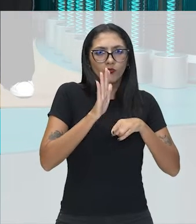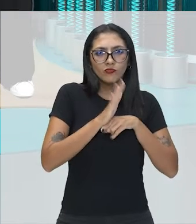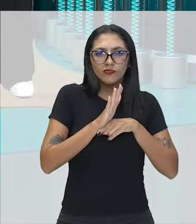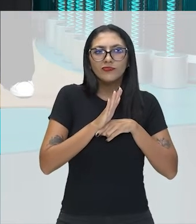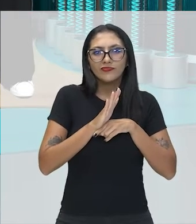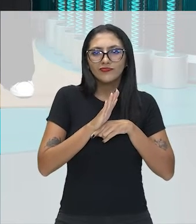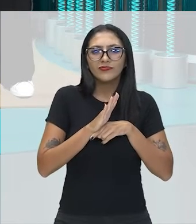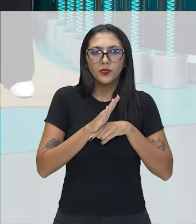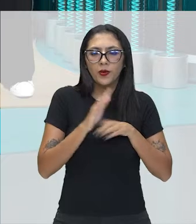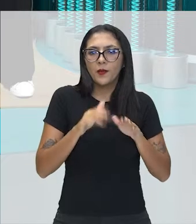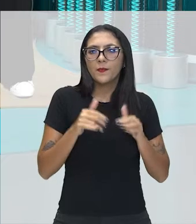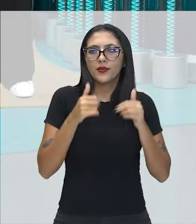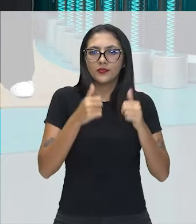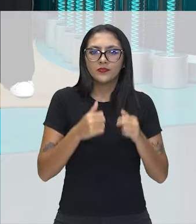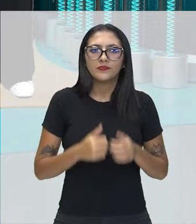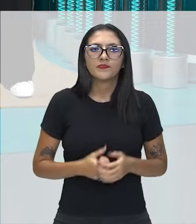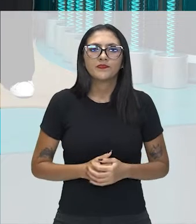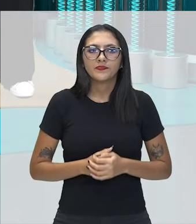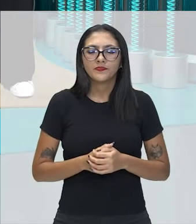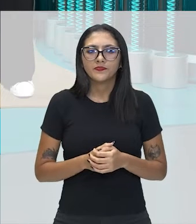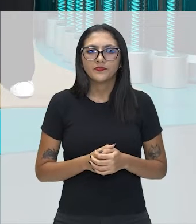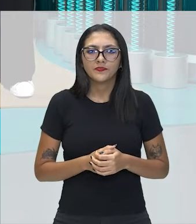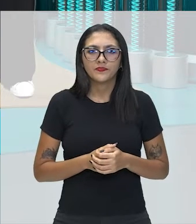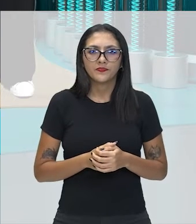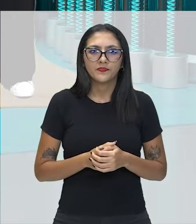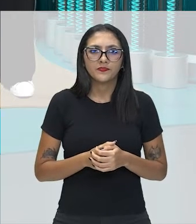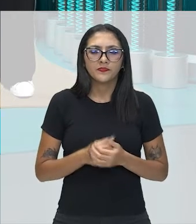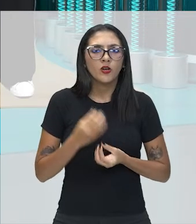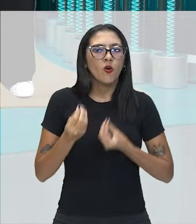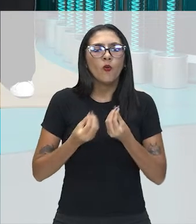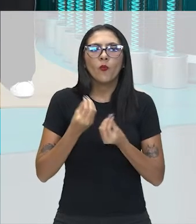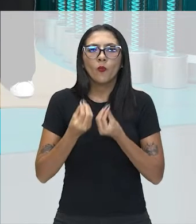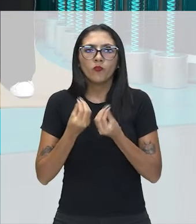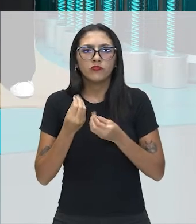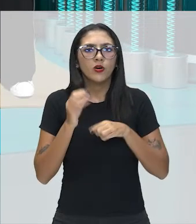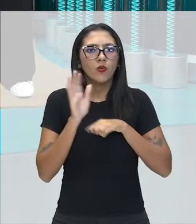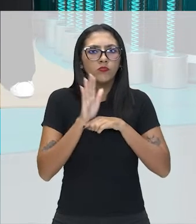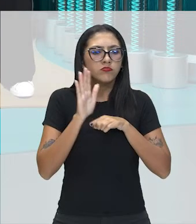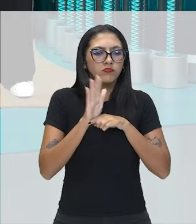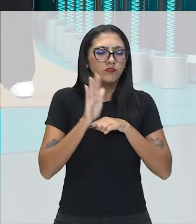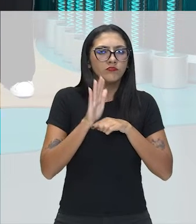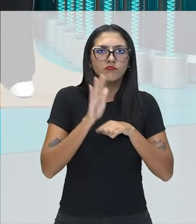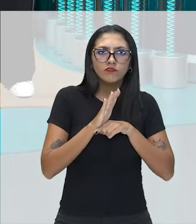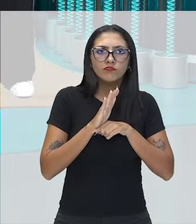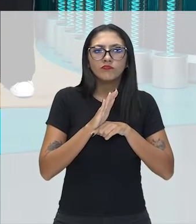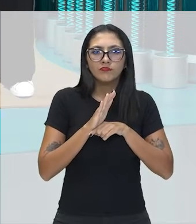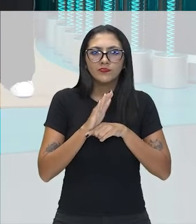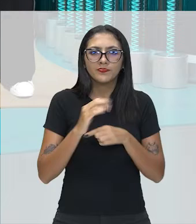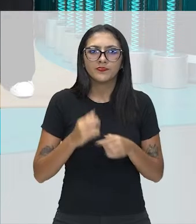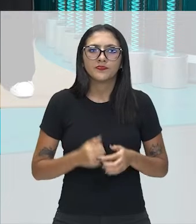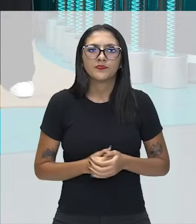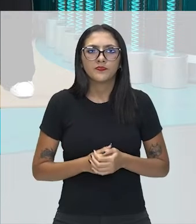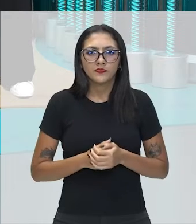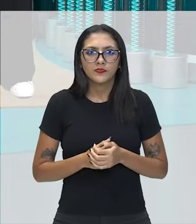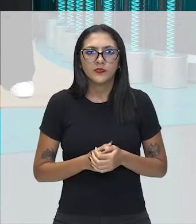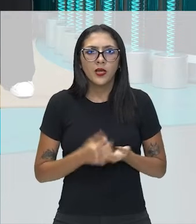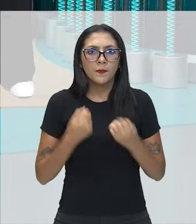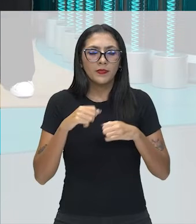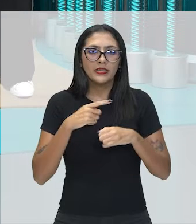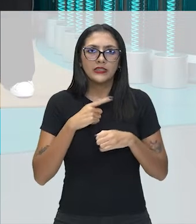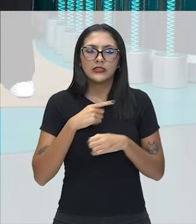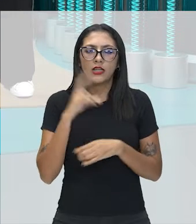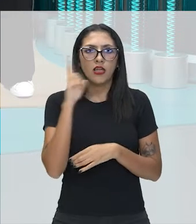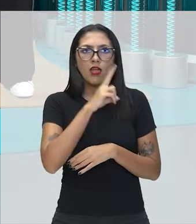essa hemorragia seja estancada. E as medidas para a contenção dessa hemorragia devem ser aplicadas o